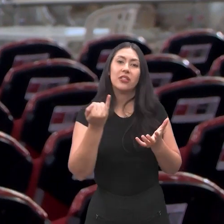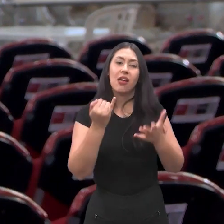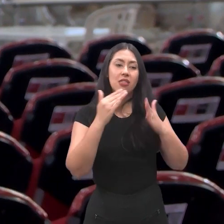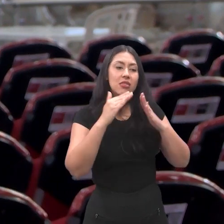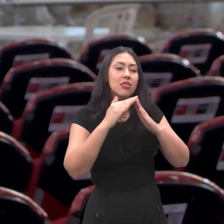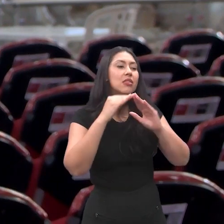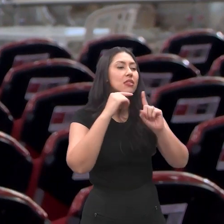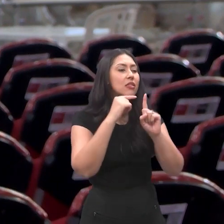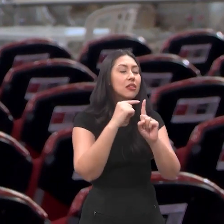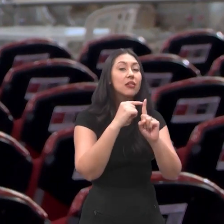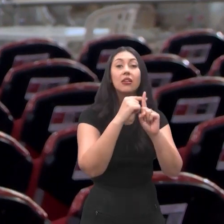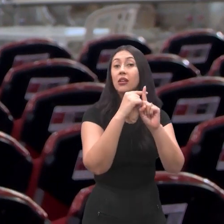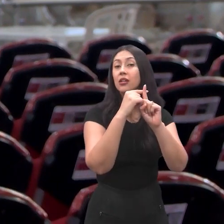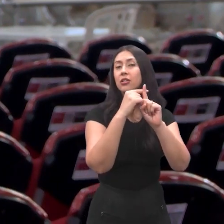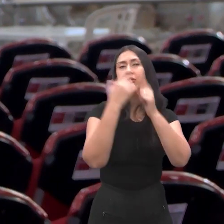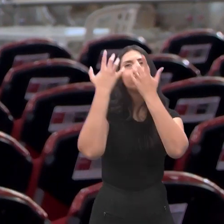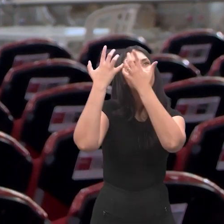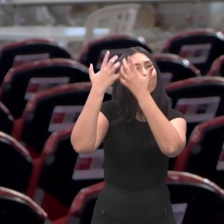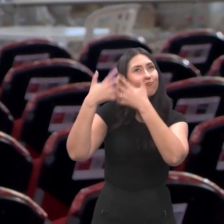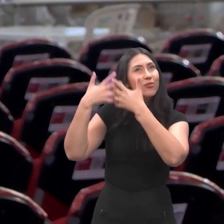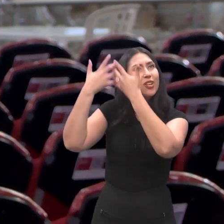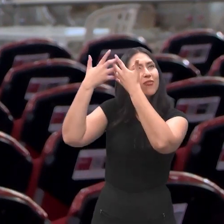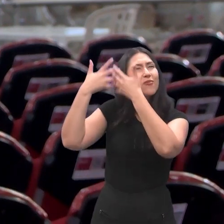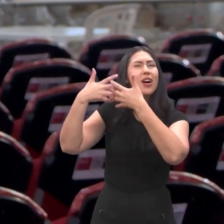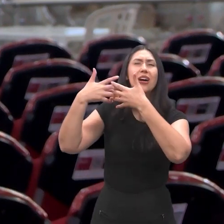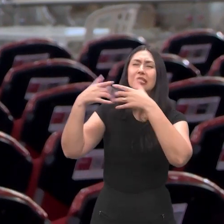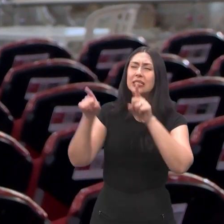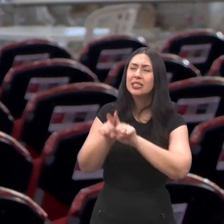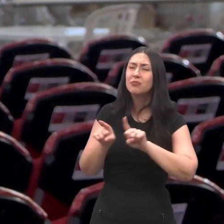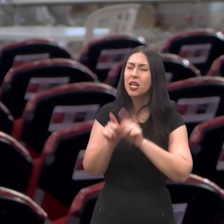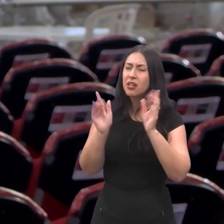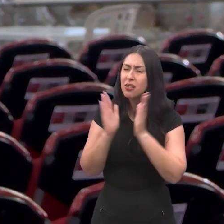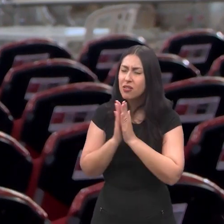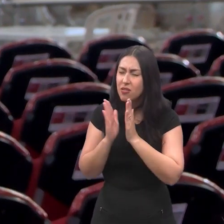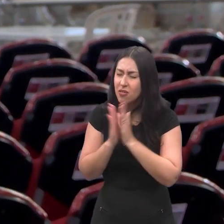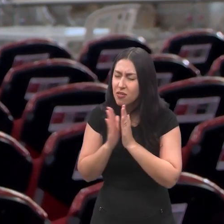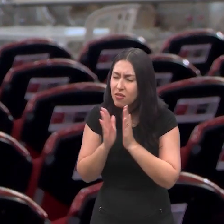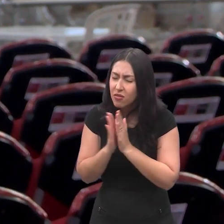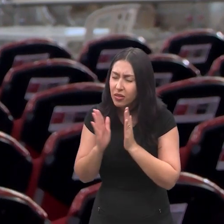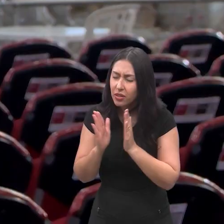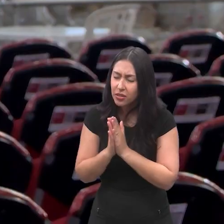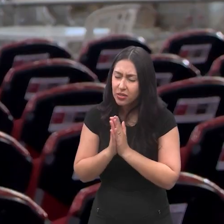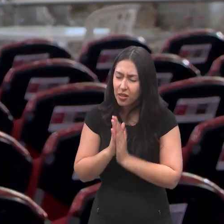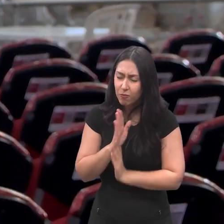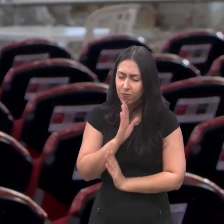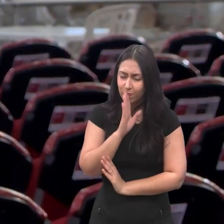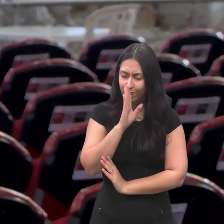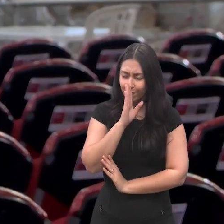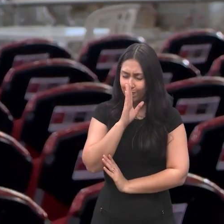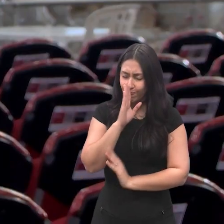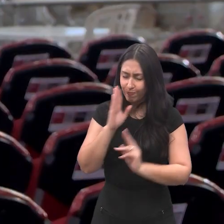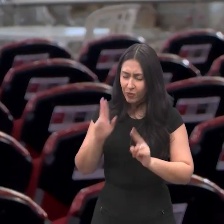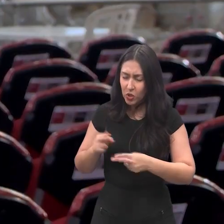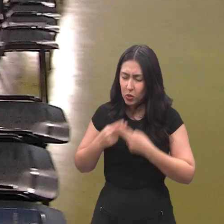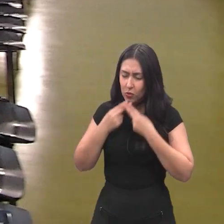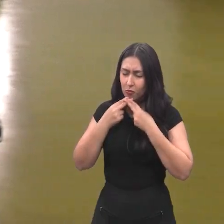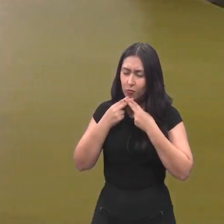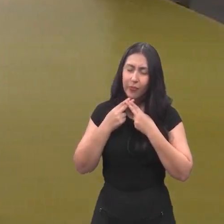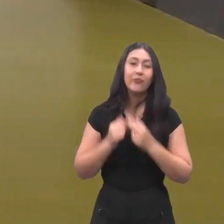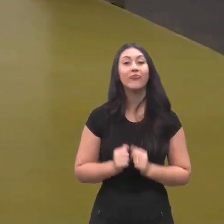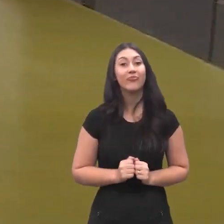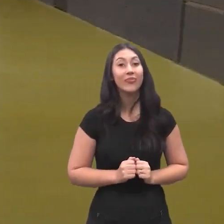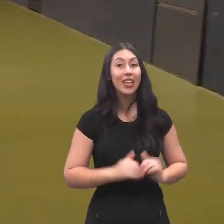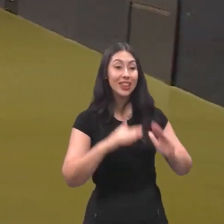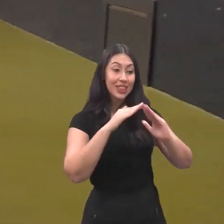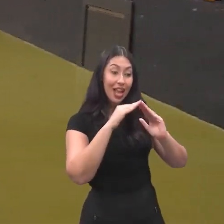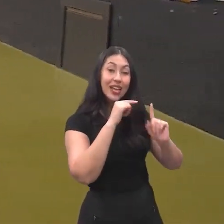que a igreja oferece em questão de reflexão, intensificar as minhas orações, o meu silêncio, o meu jejum. Na